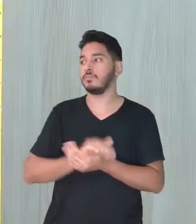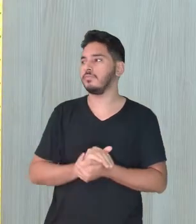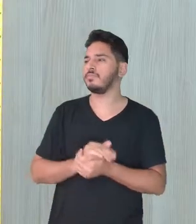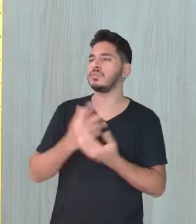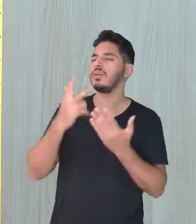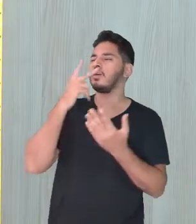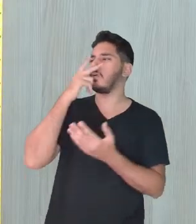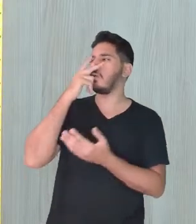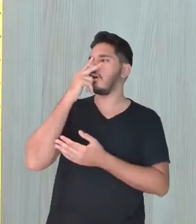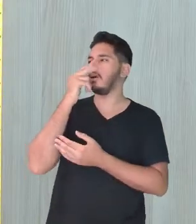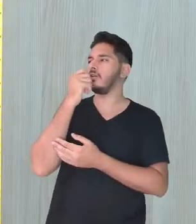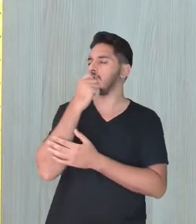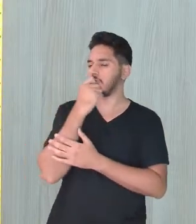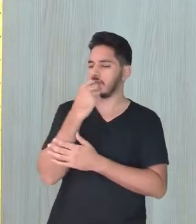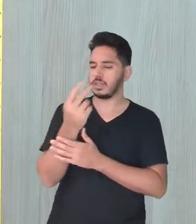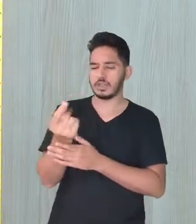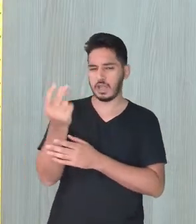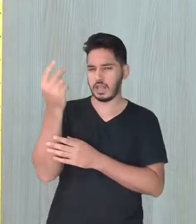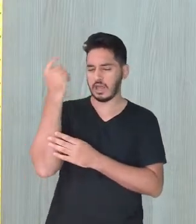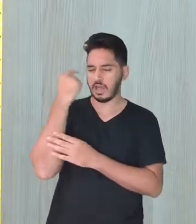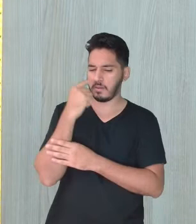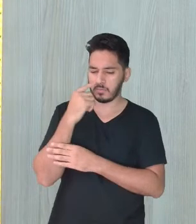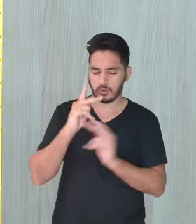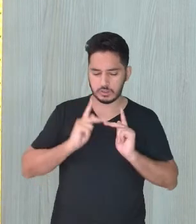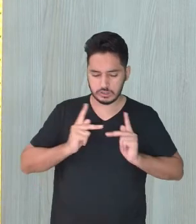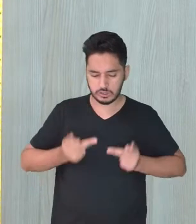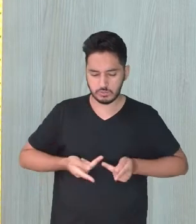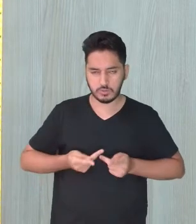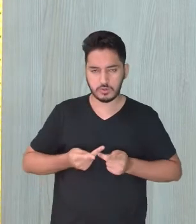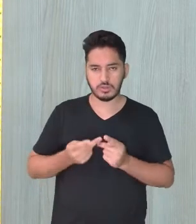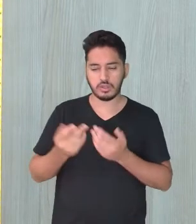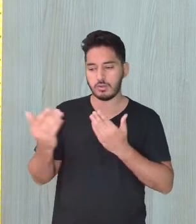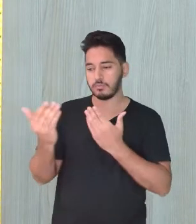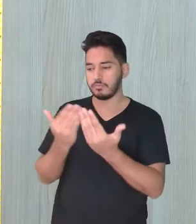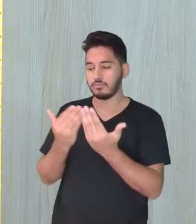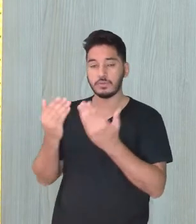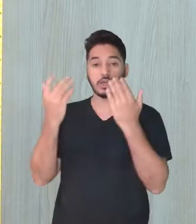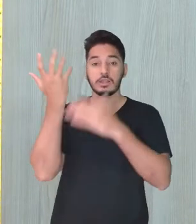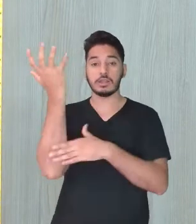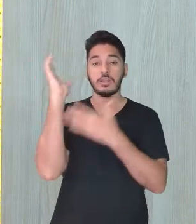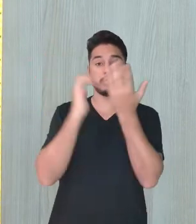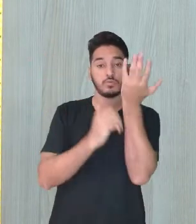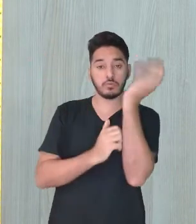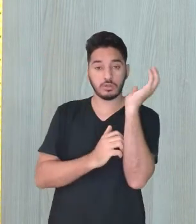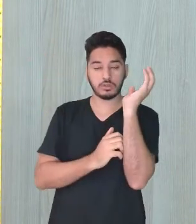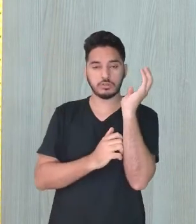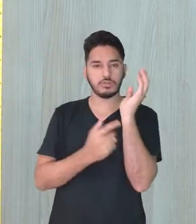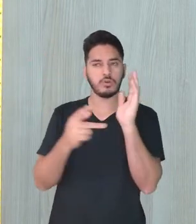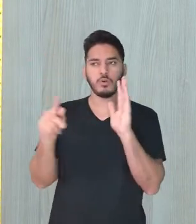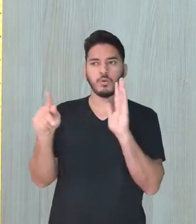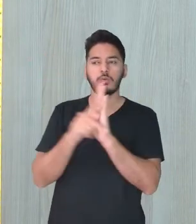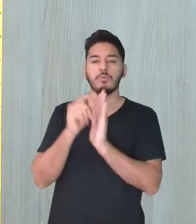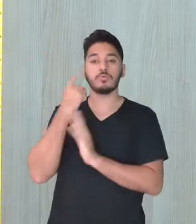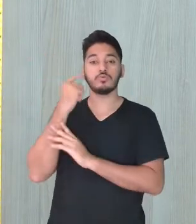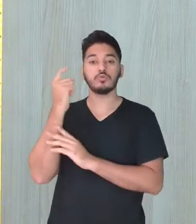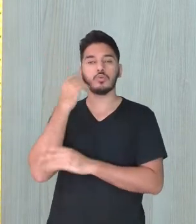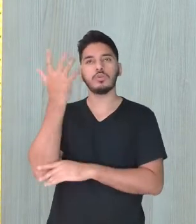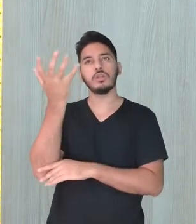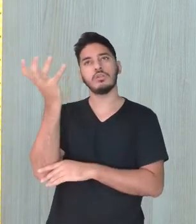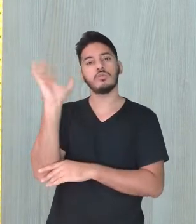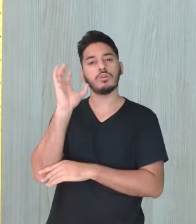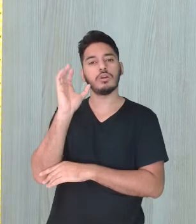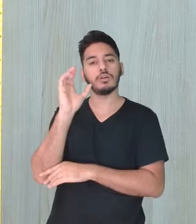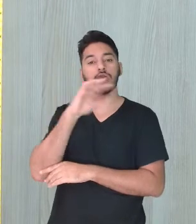acho que, né, naquela época o ser humano ele interagia bastante com a natureza, né? Então o próprio som da natureza, né?